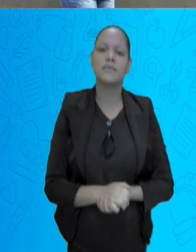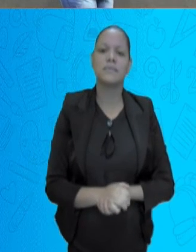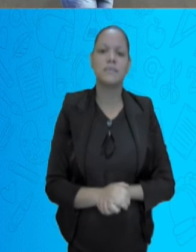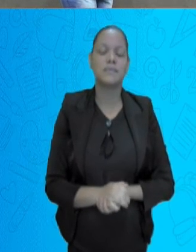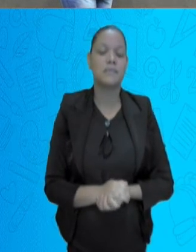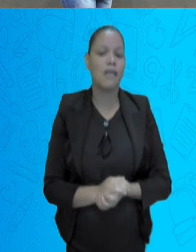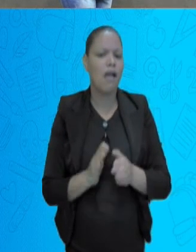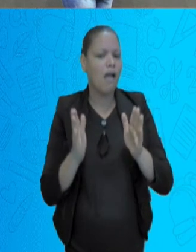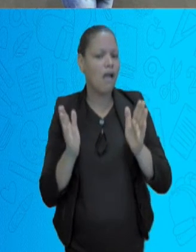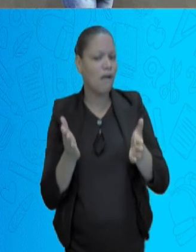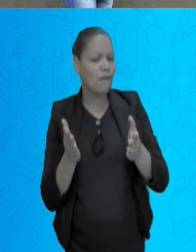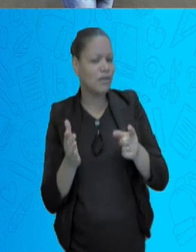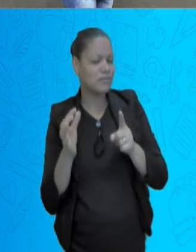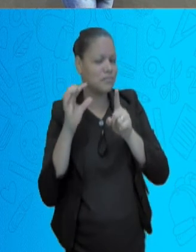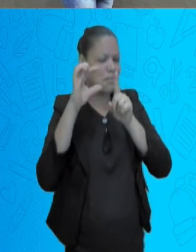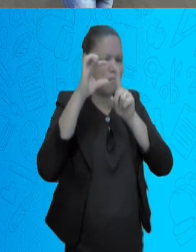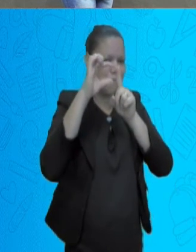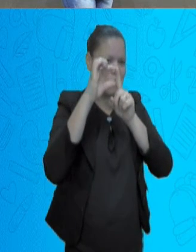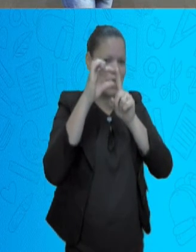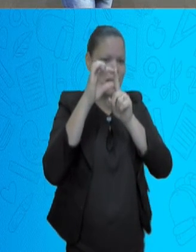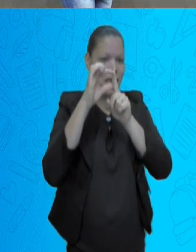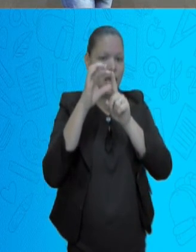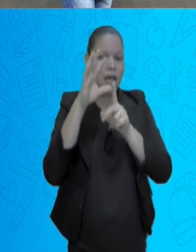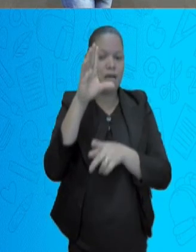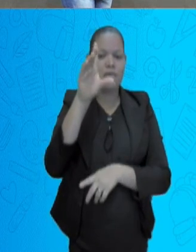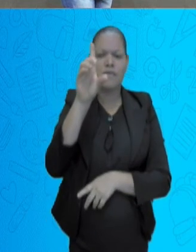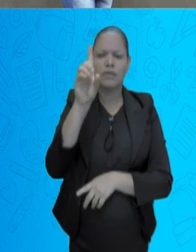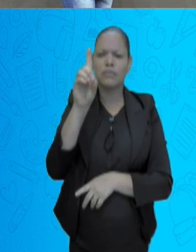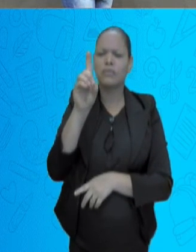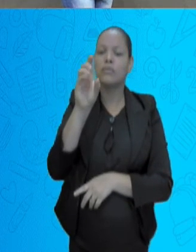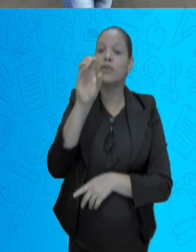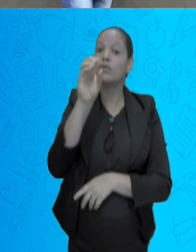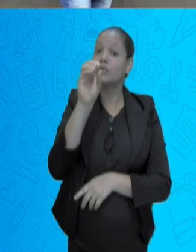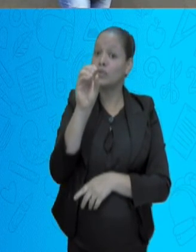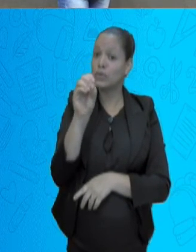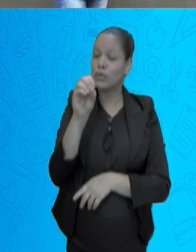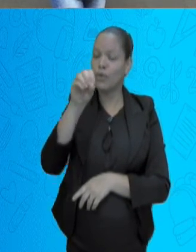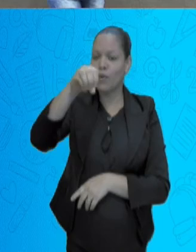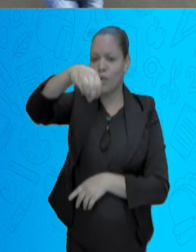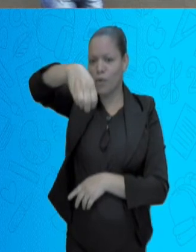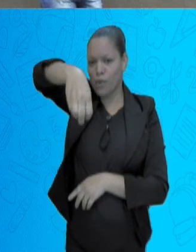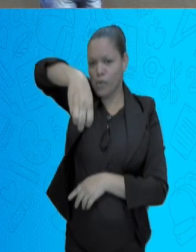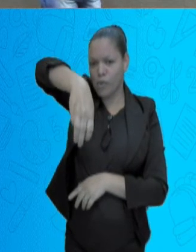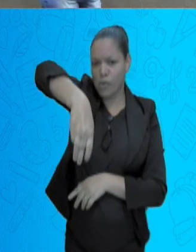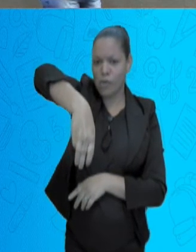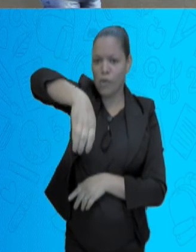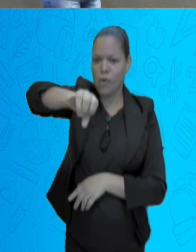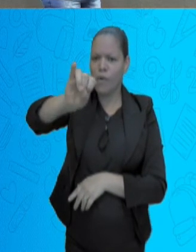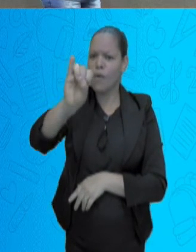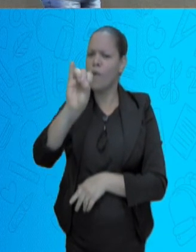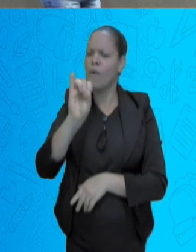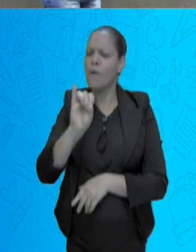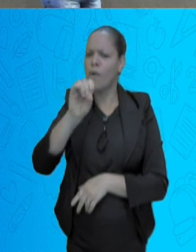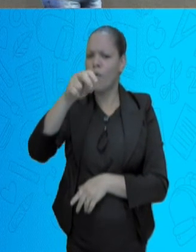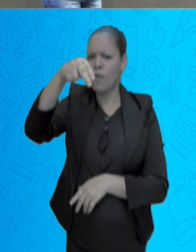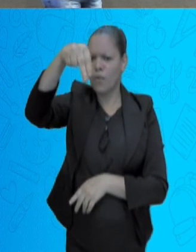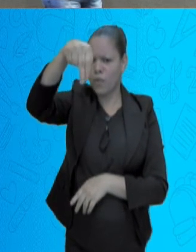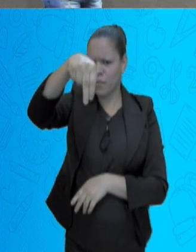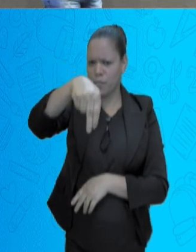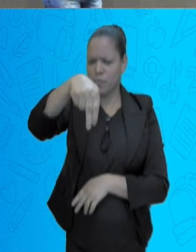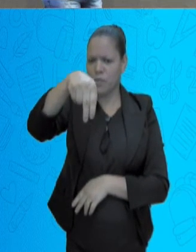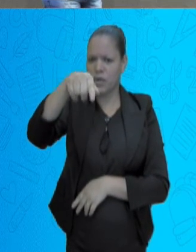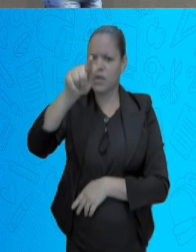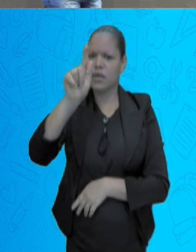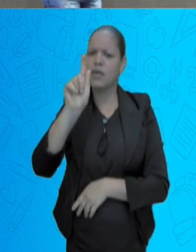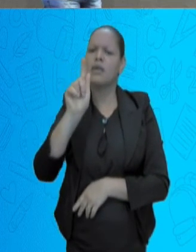Domingo. Agora eu já sei que você já aprendeu a regra, está falando junto comigo e está vendo a